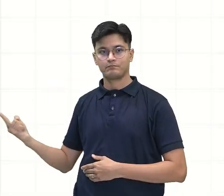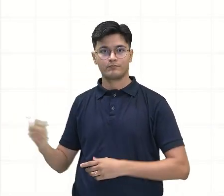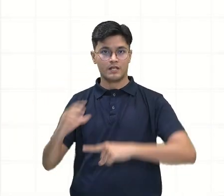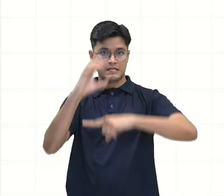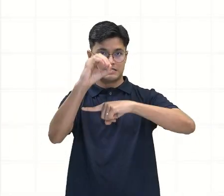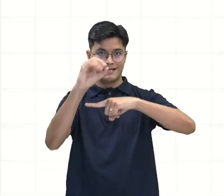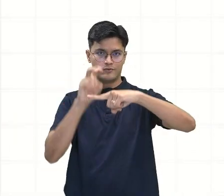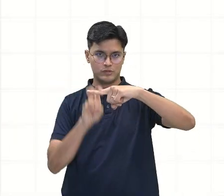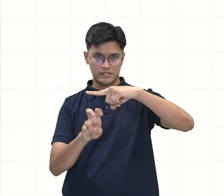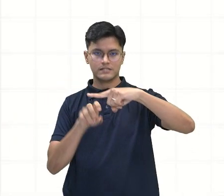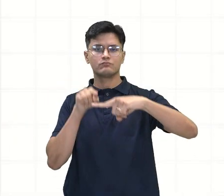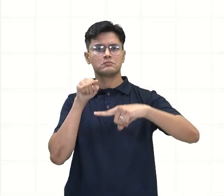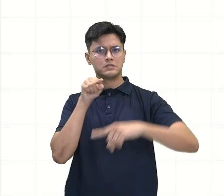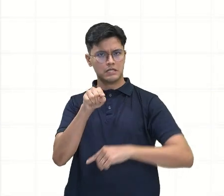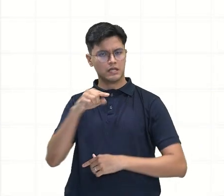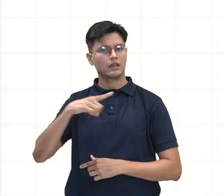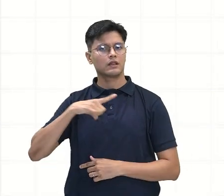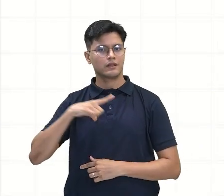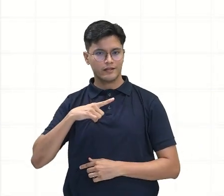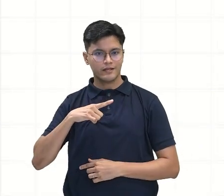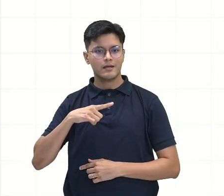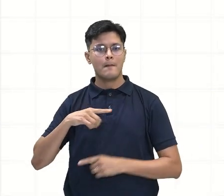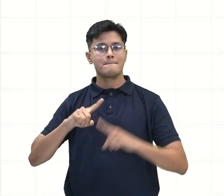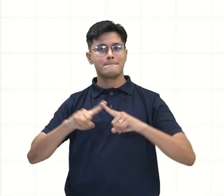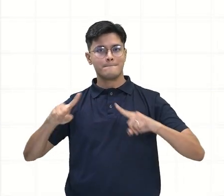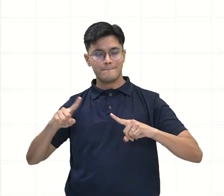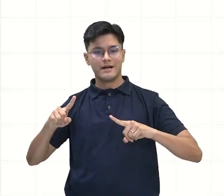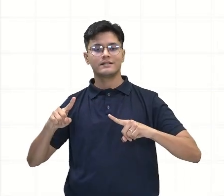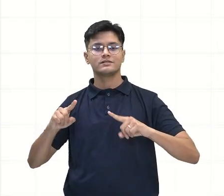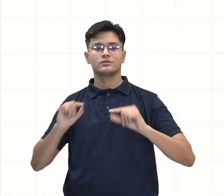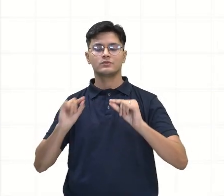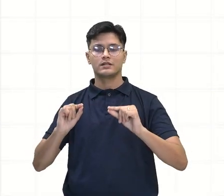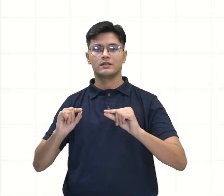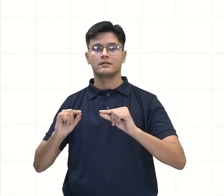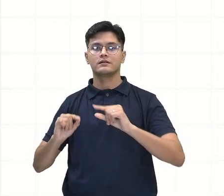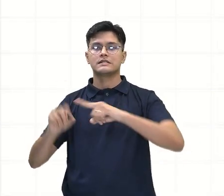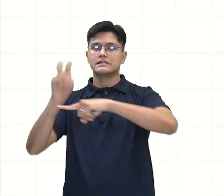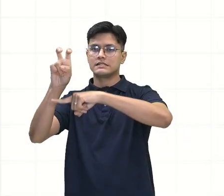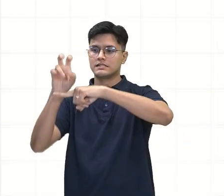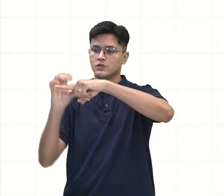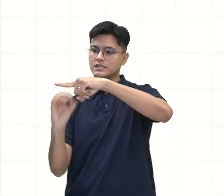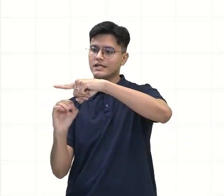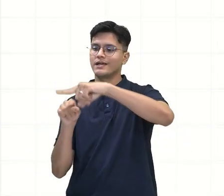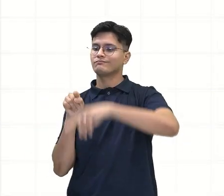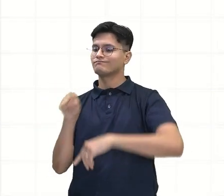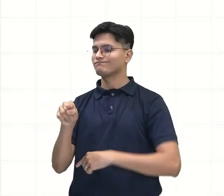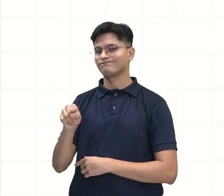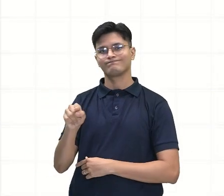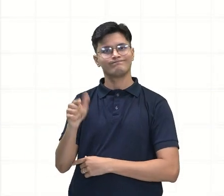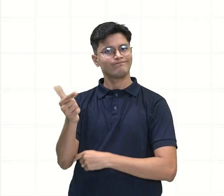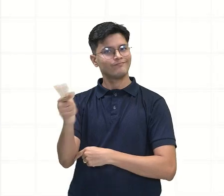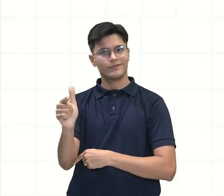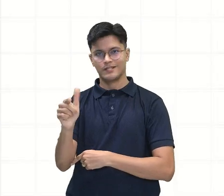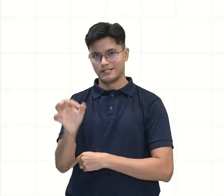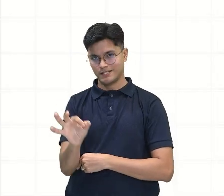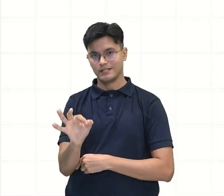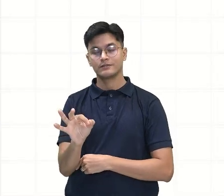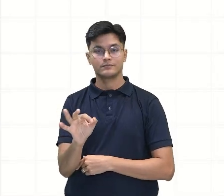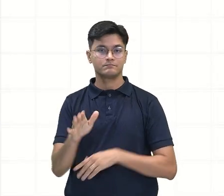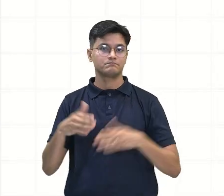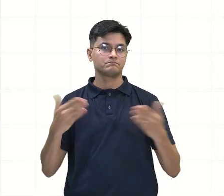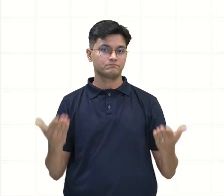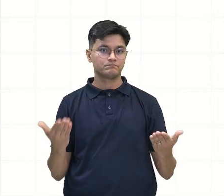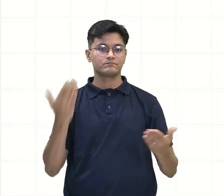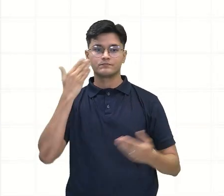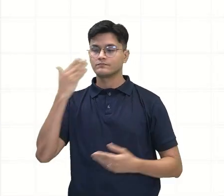isso aqui não existe. A gente vai simbolizar o não existe assim, tá bom? Então, não posso dividir por 0. A